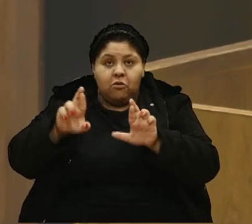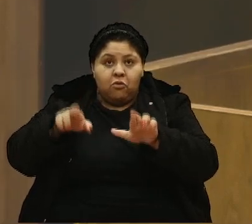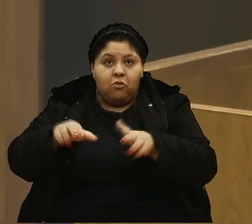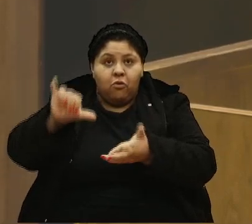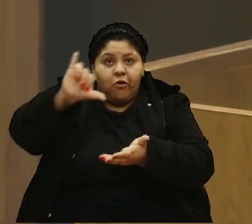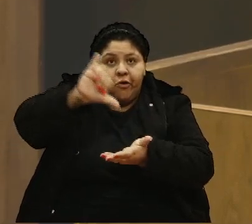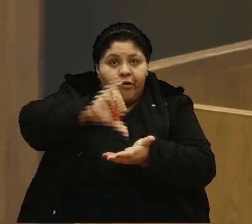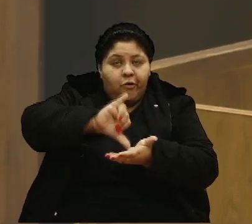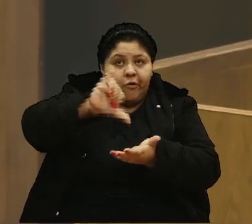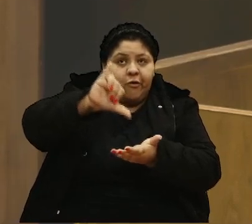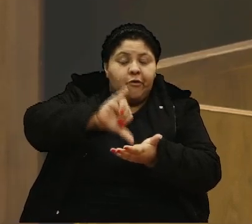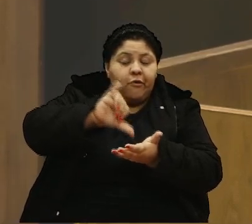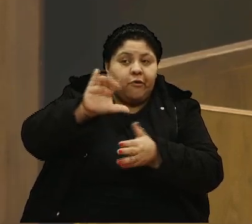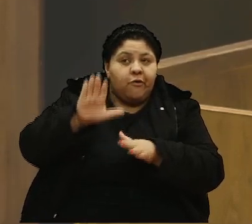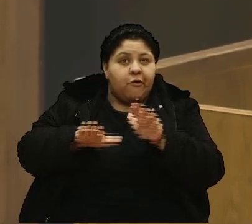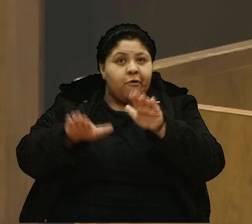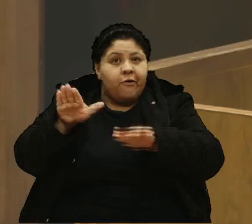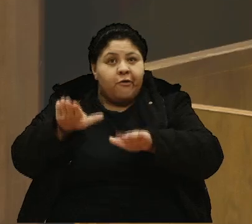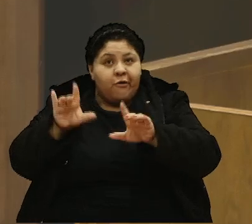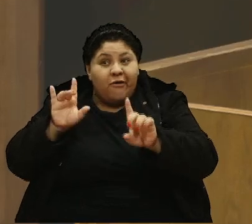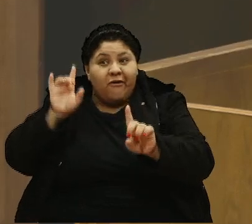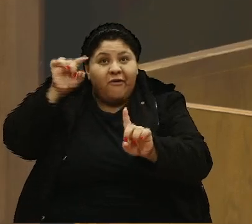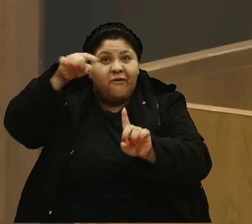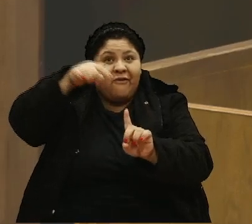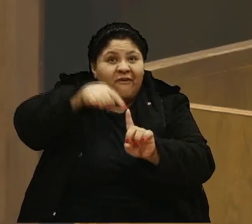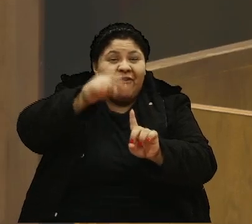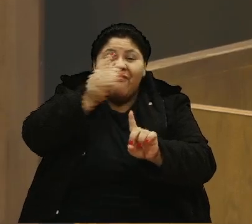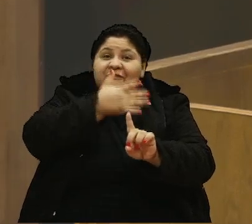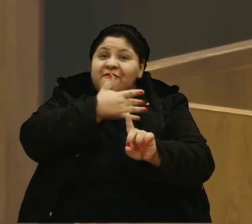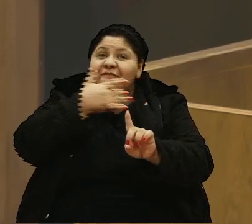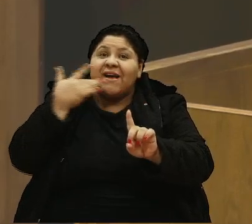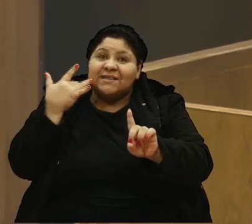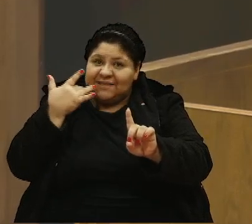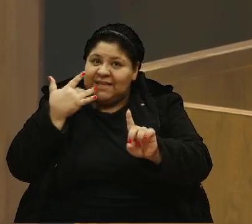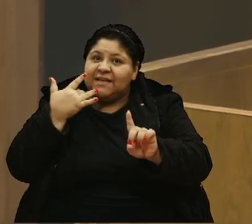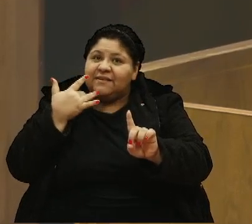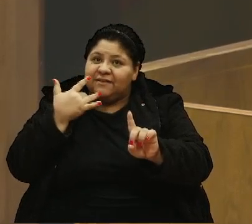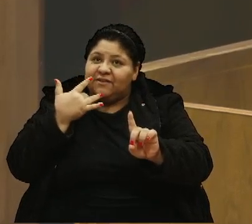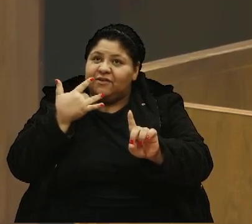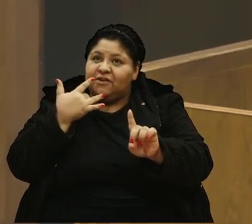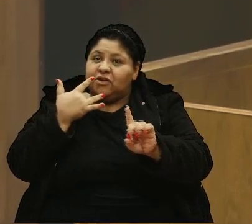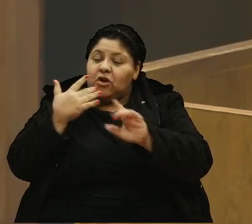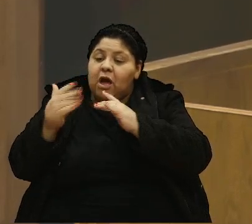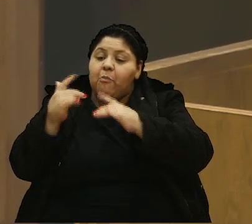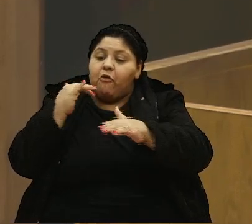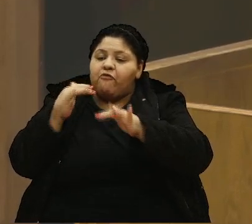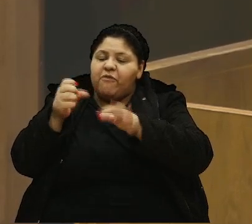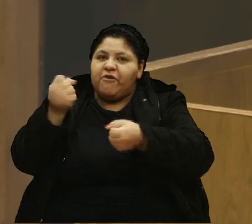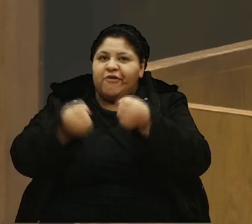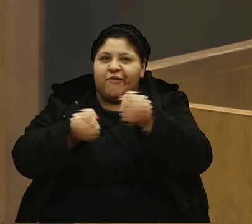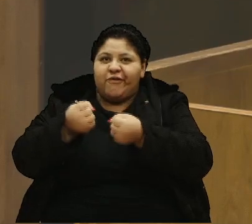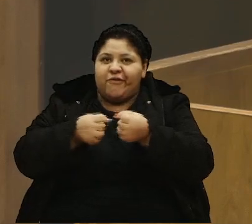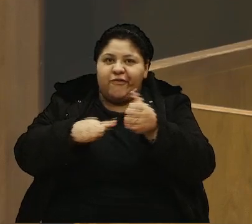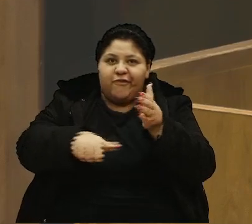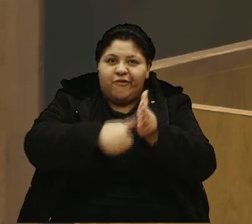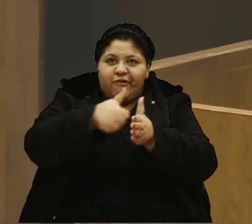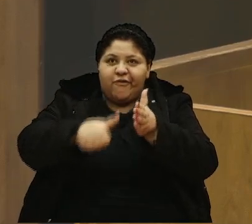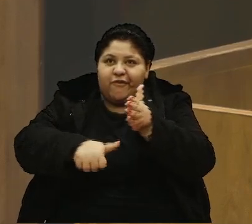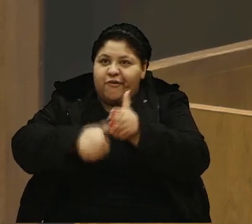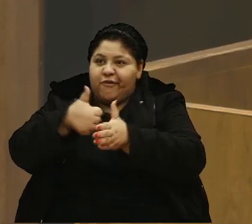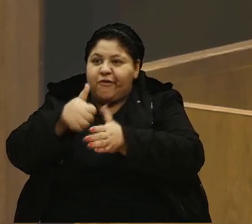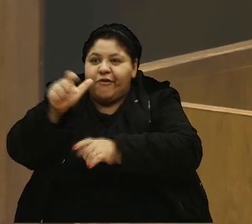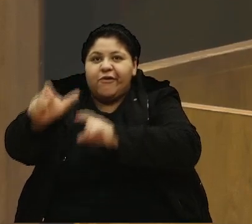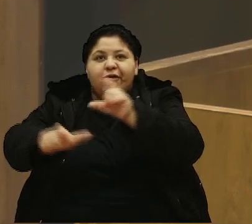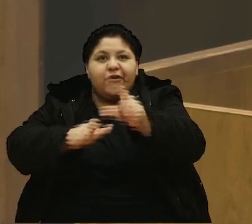urbano, geralmente com o objetivo de facilitar o tráfego de veículos e otimizar o fluxo de pessoas